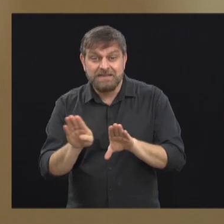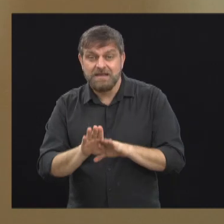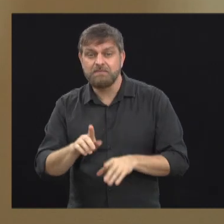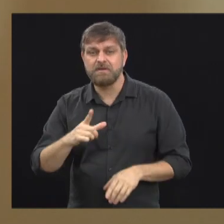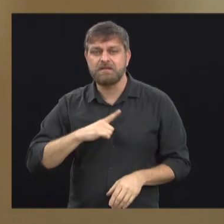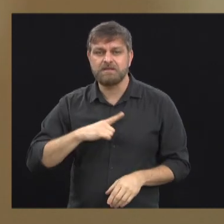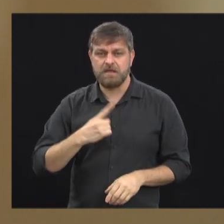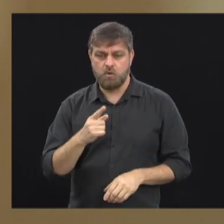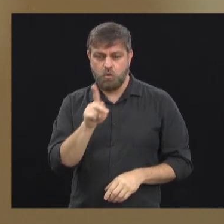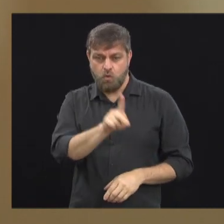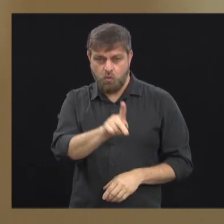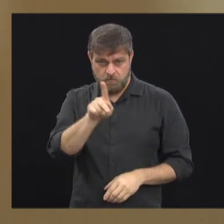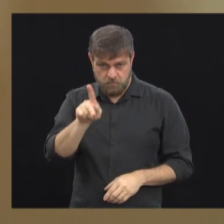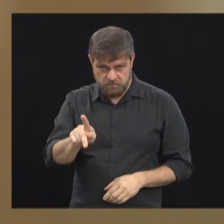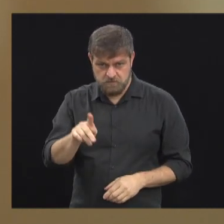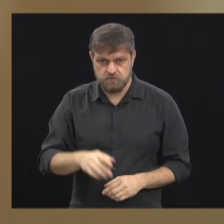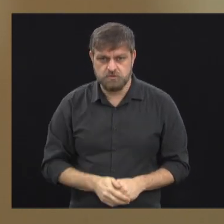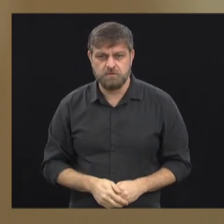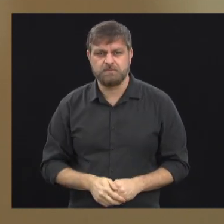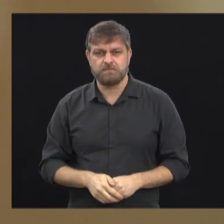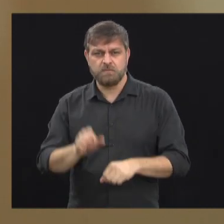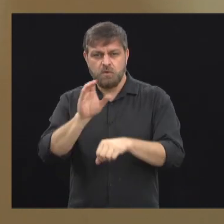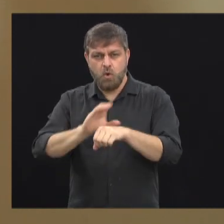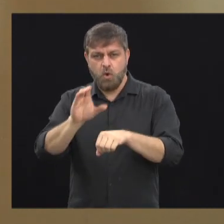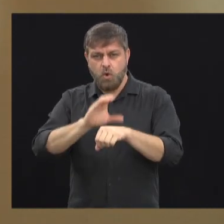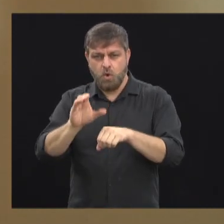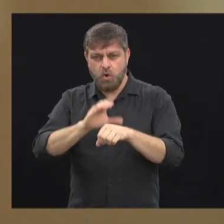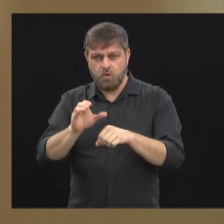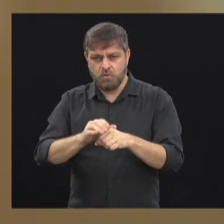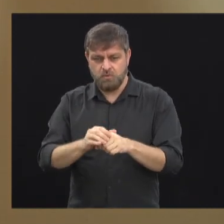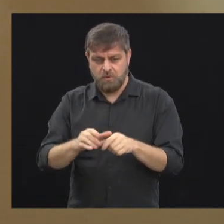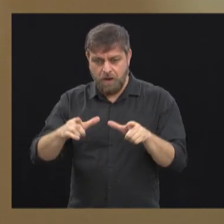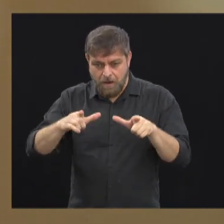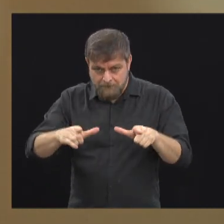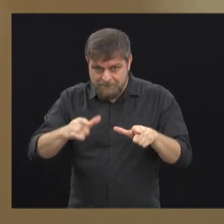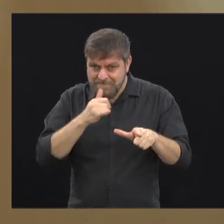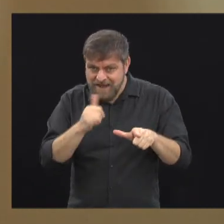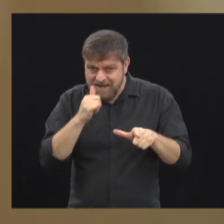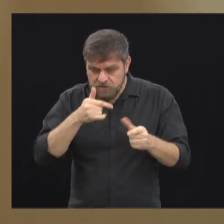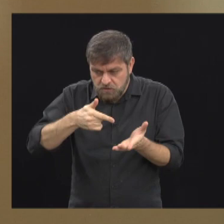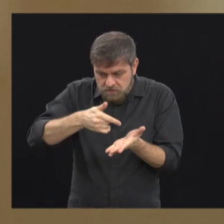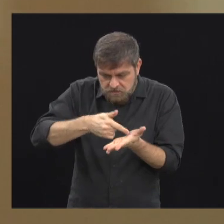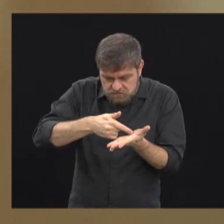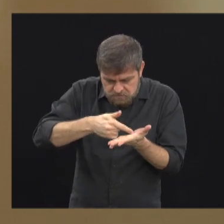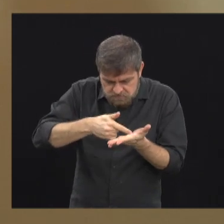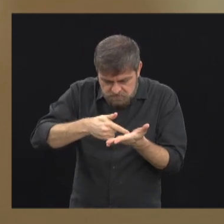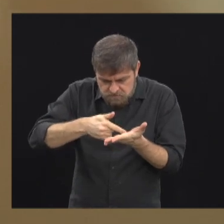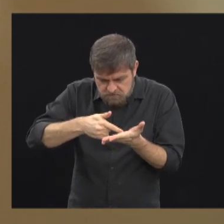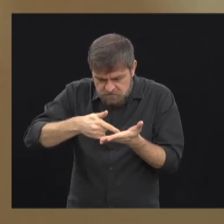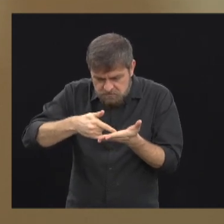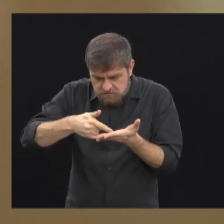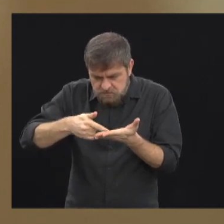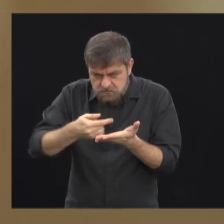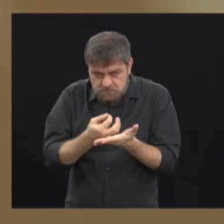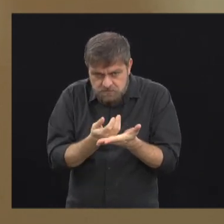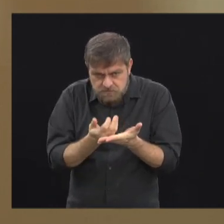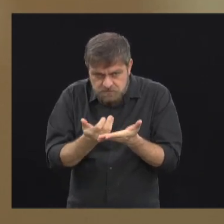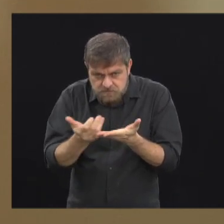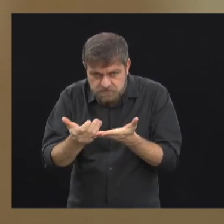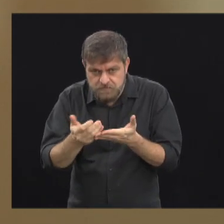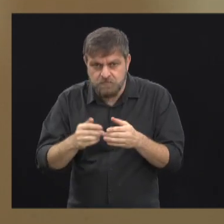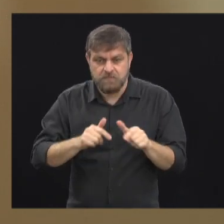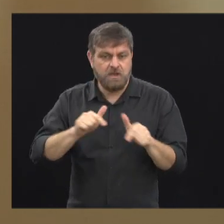também o professor Sr. Odil, que ele dá um curso de solda em placa eletrônica e ele também desenvolve esse trabalho